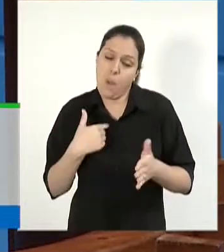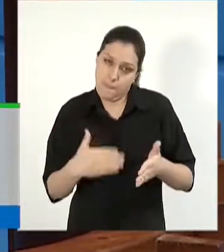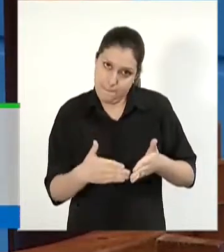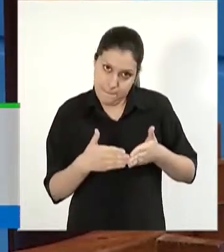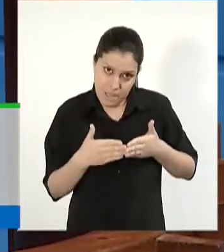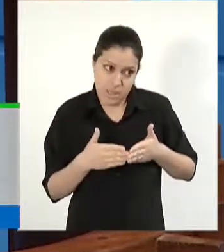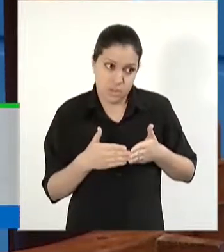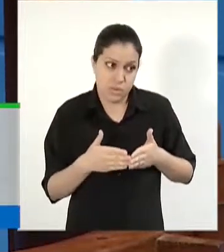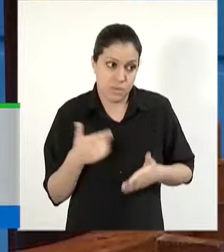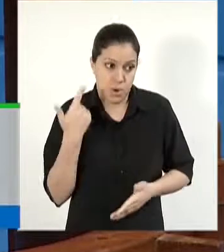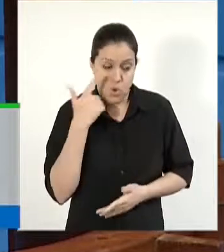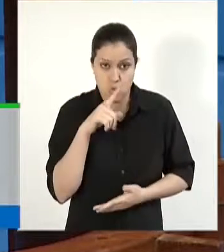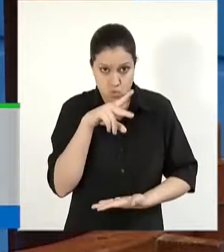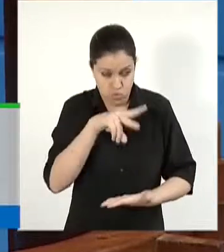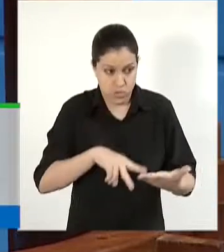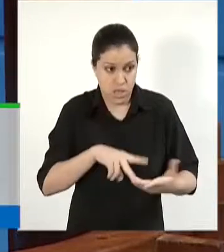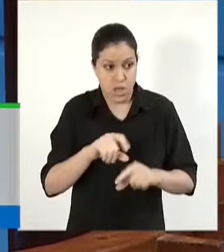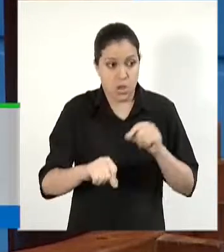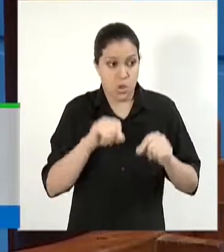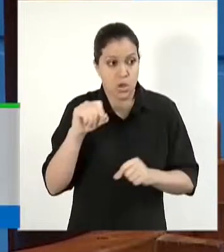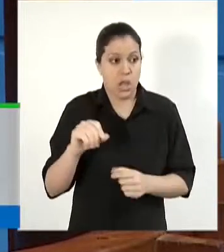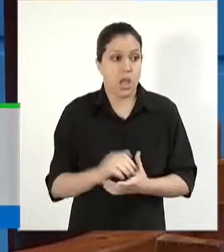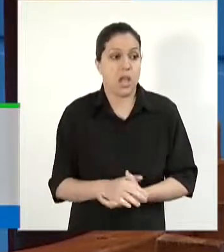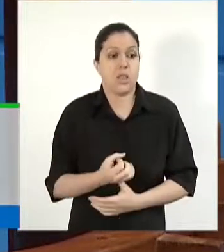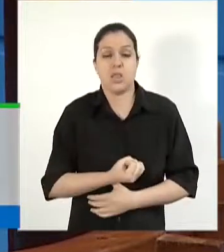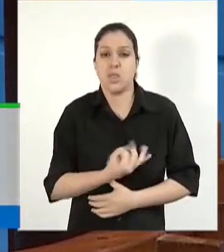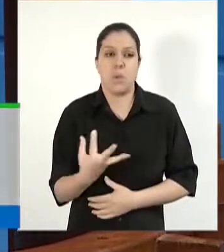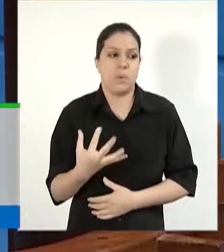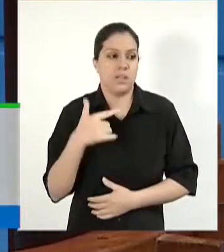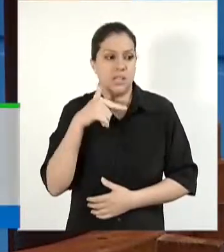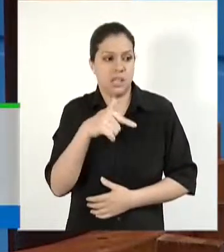a ADI número